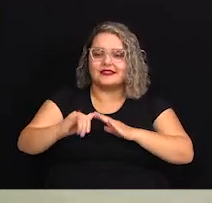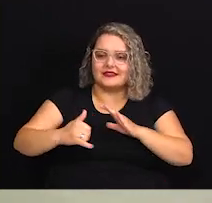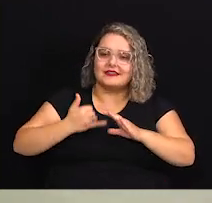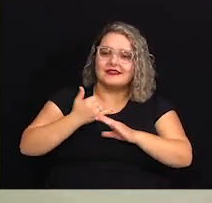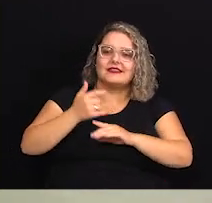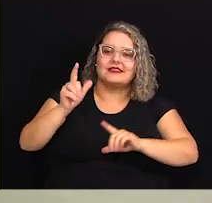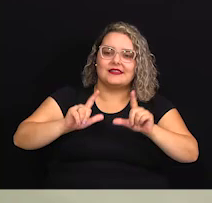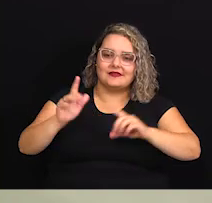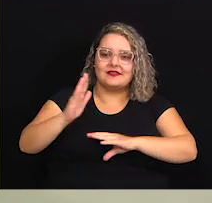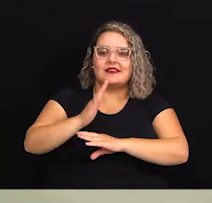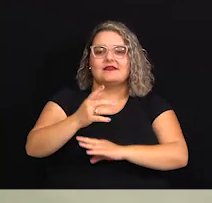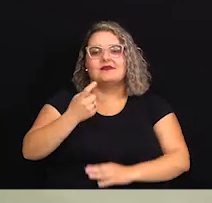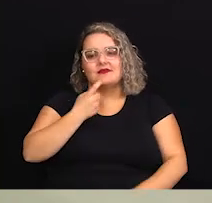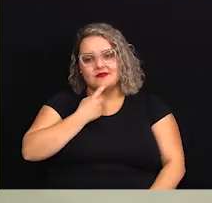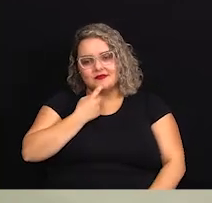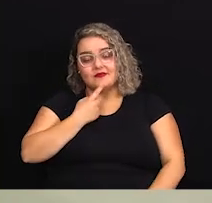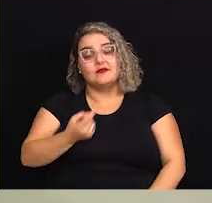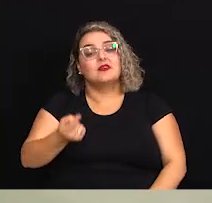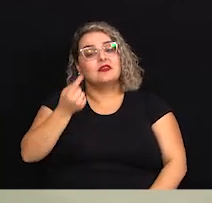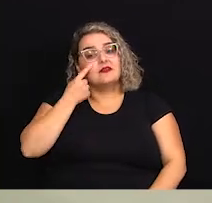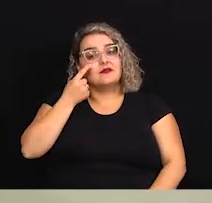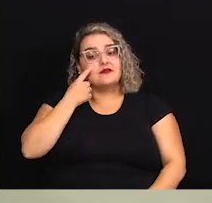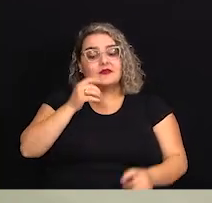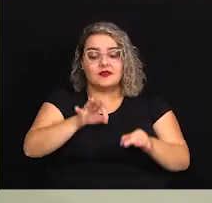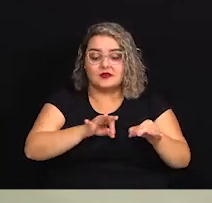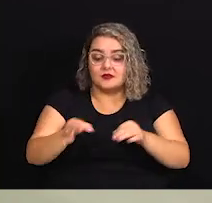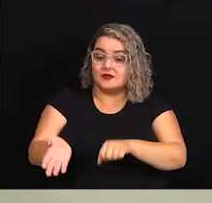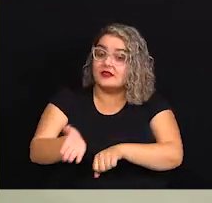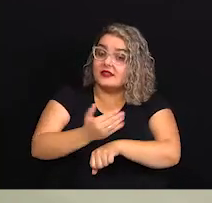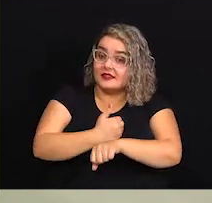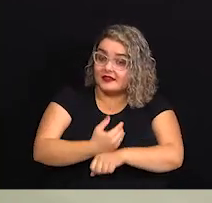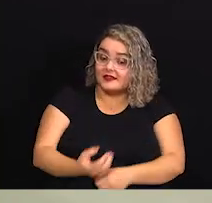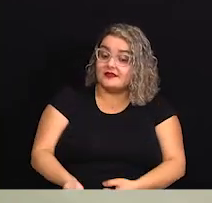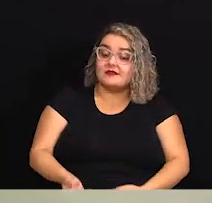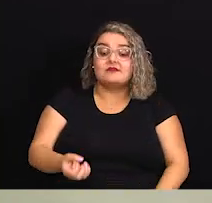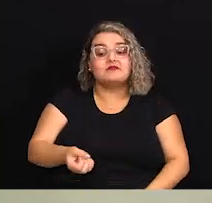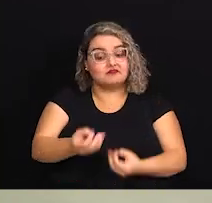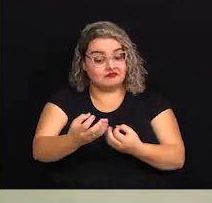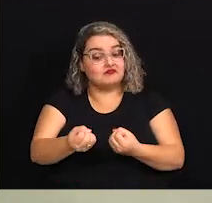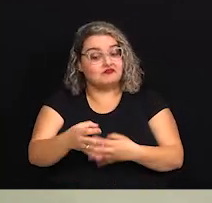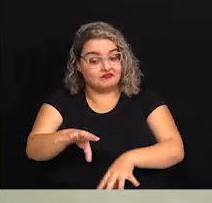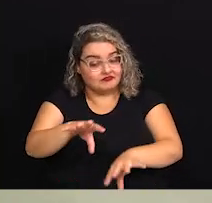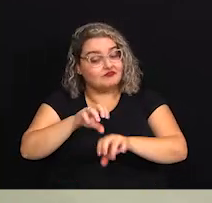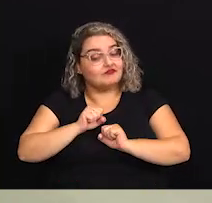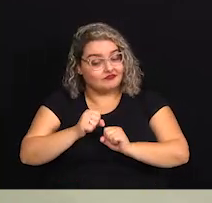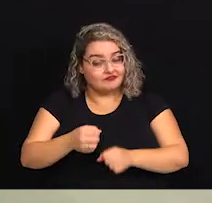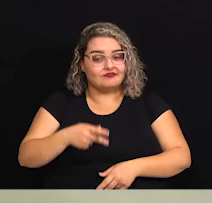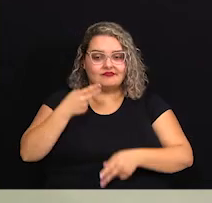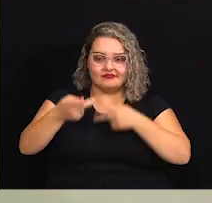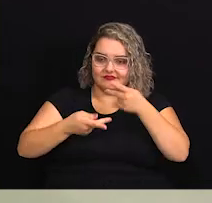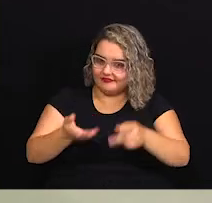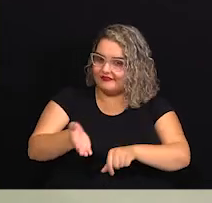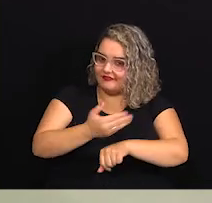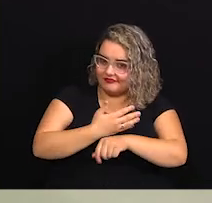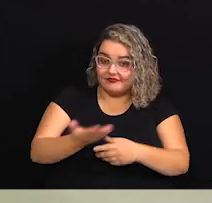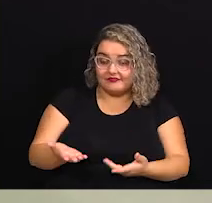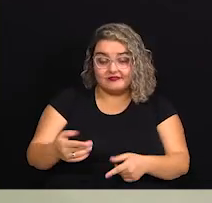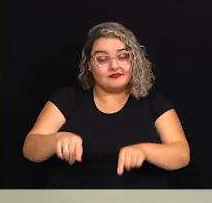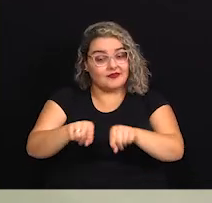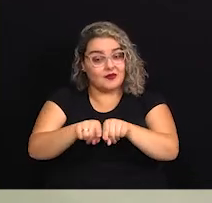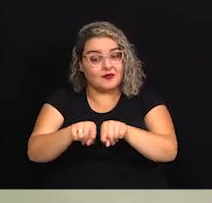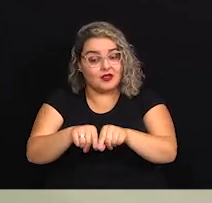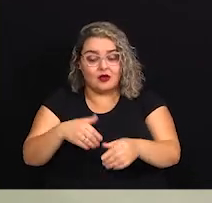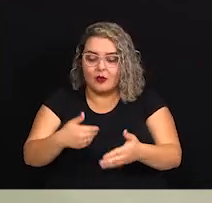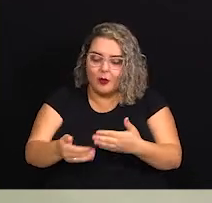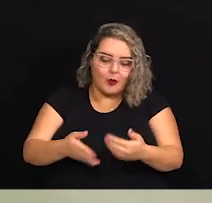o YouTube da TV Câmara Campinas para ver os programas anteriores, se informar sobre os assuntos que nós falamos anteriormente e também